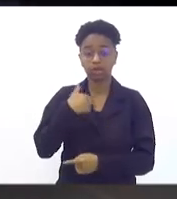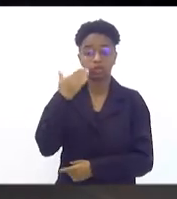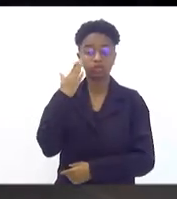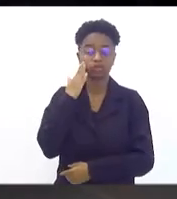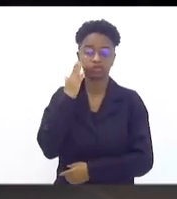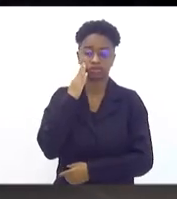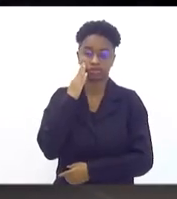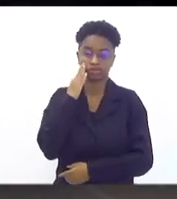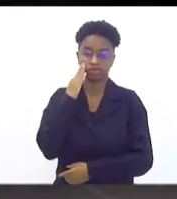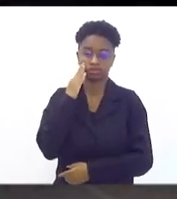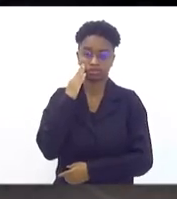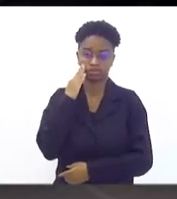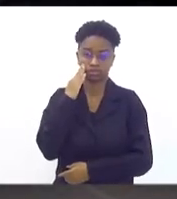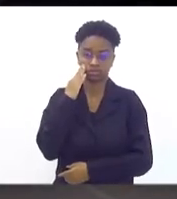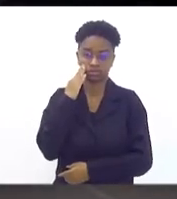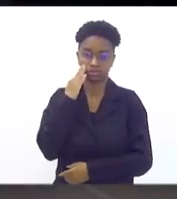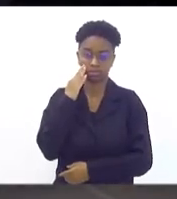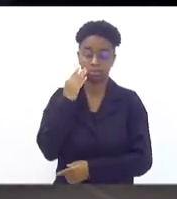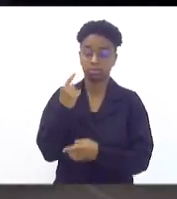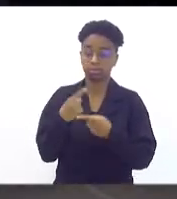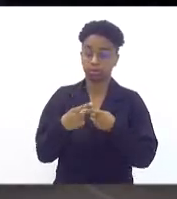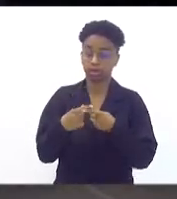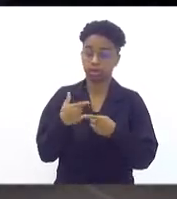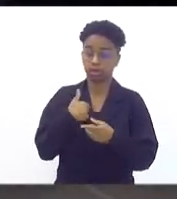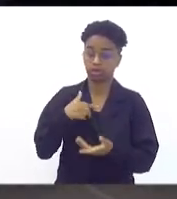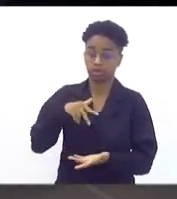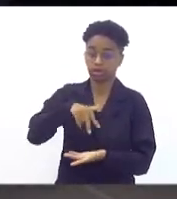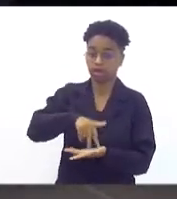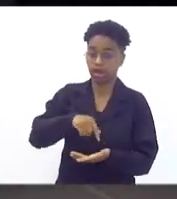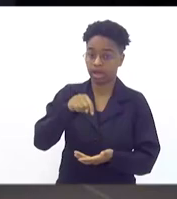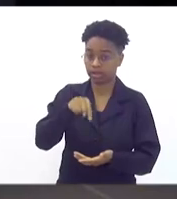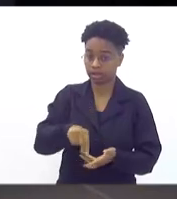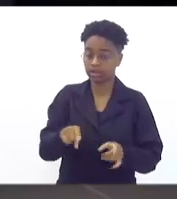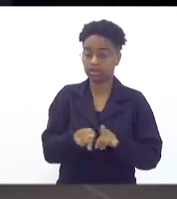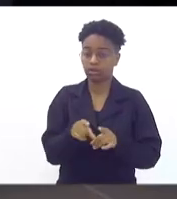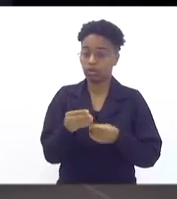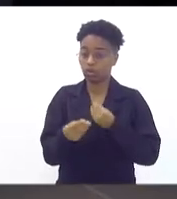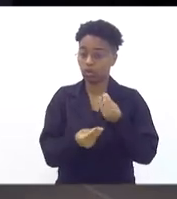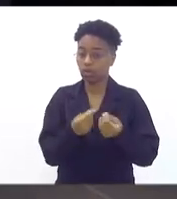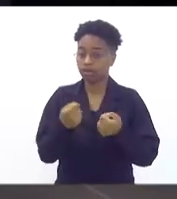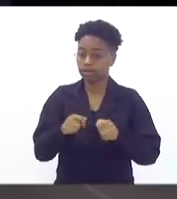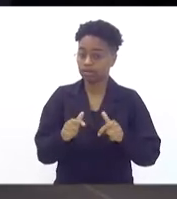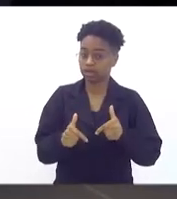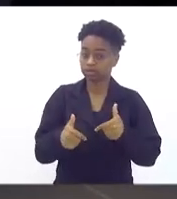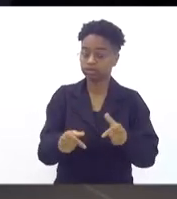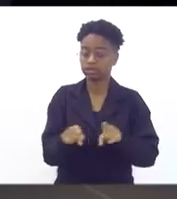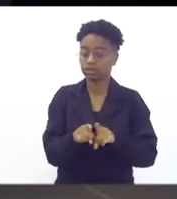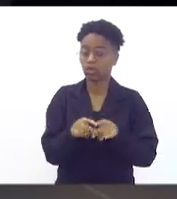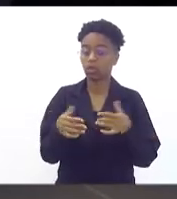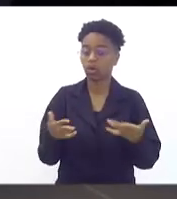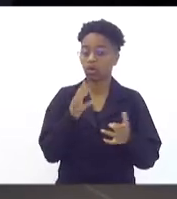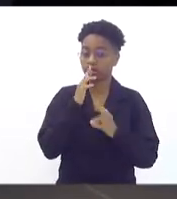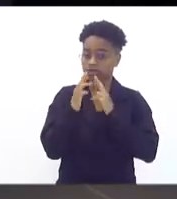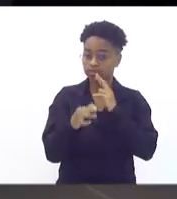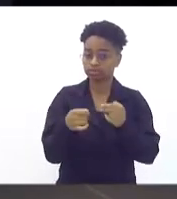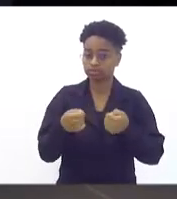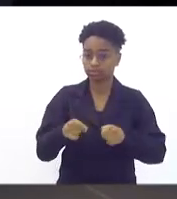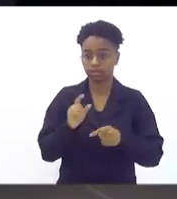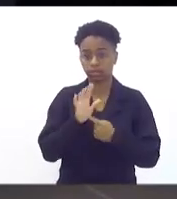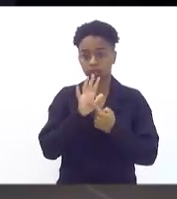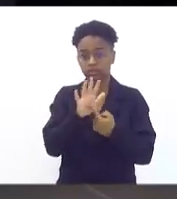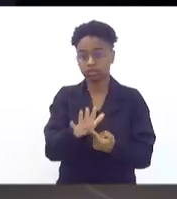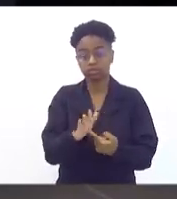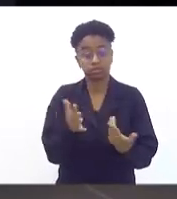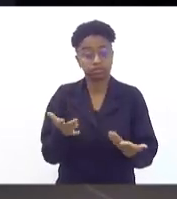é para que que eu vim aqui o que que eu tenho que fazer aqui qual o resultado que eu tenho que dar aqui e eu não